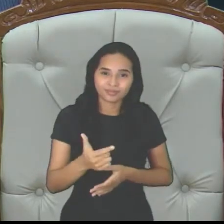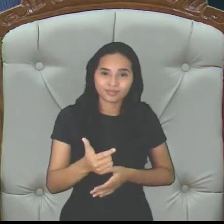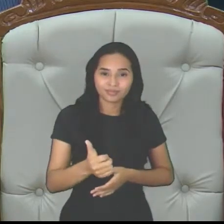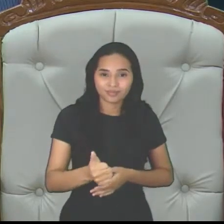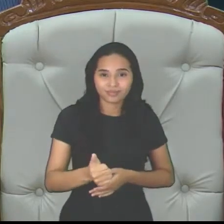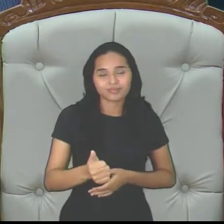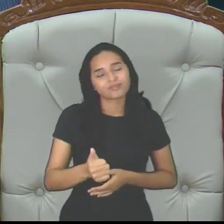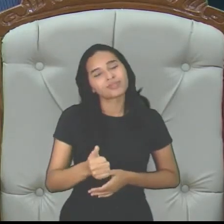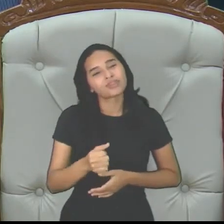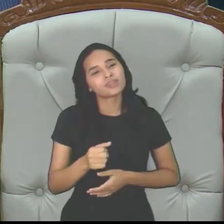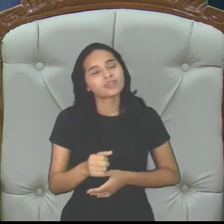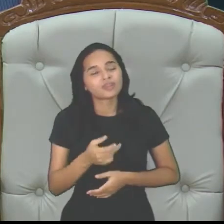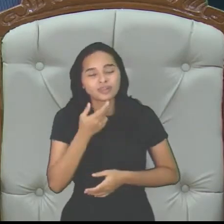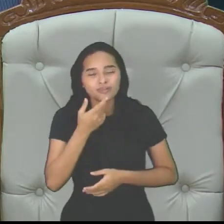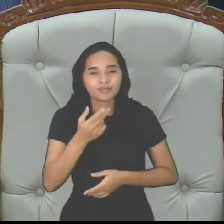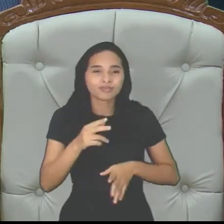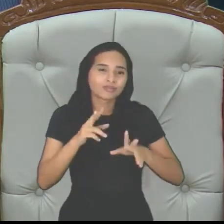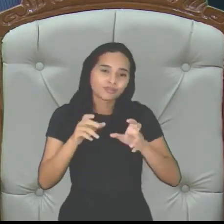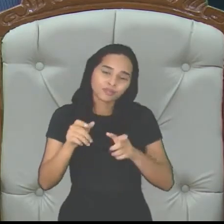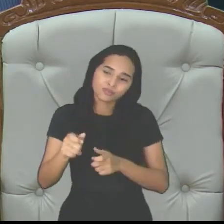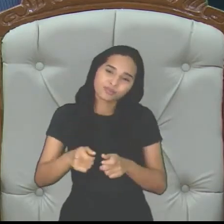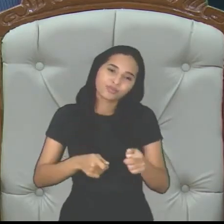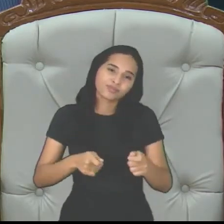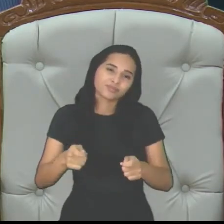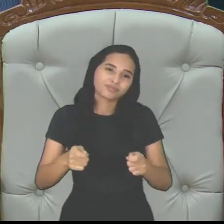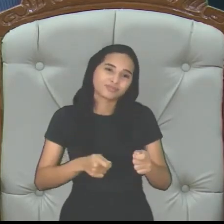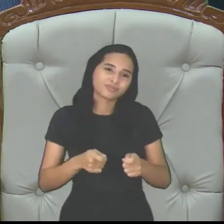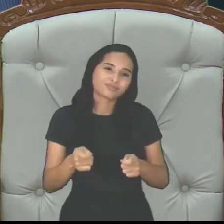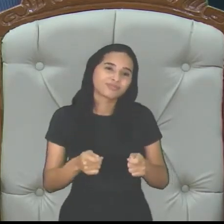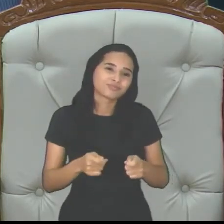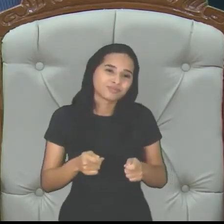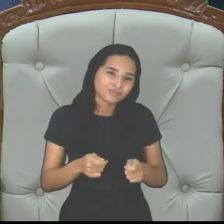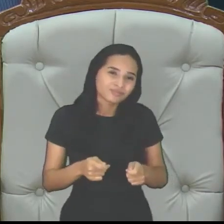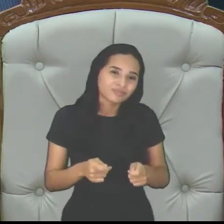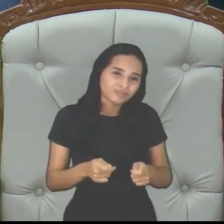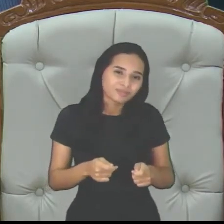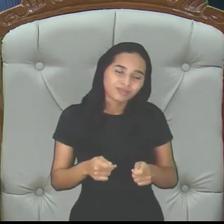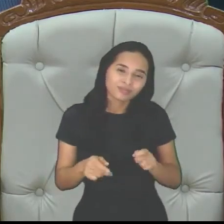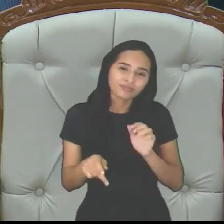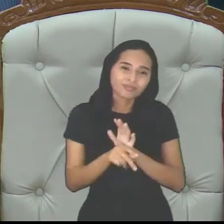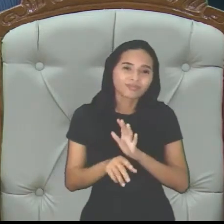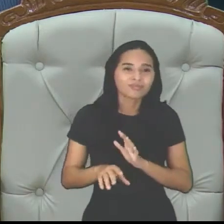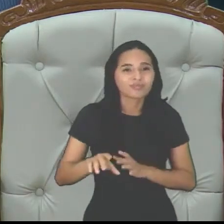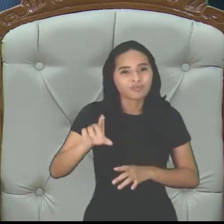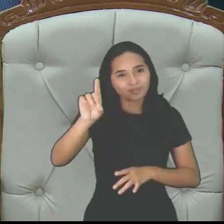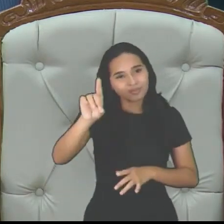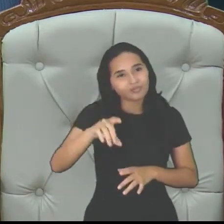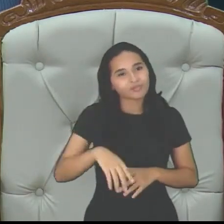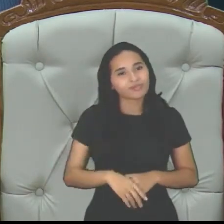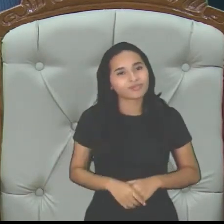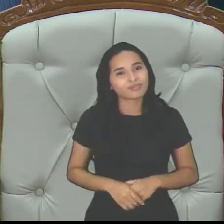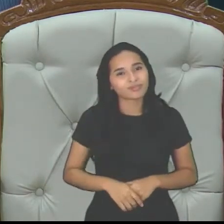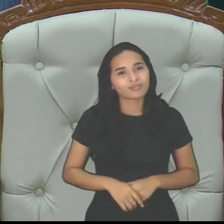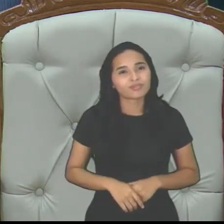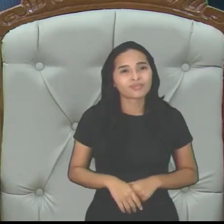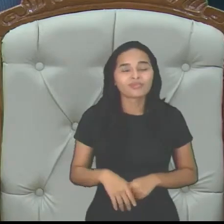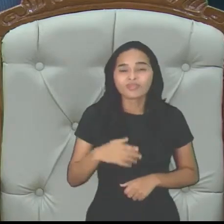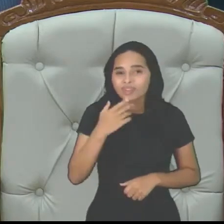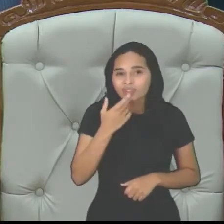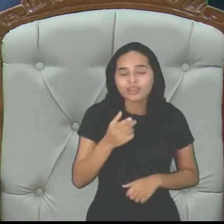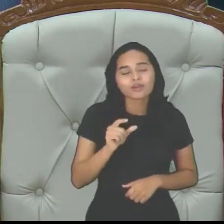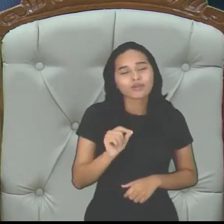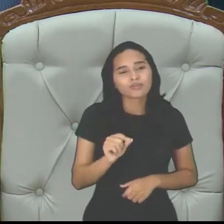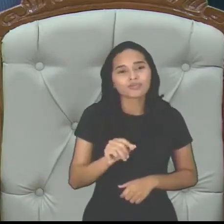da gerência do Kairos de Deus. Ele vai dizer: ele muda o